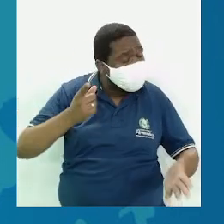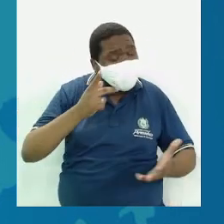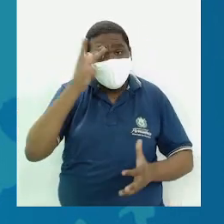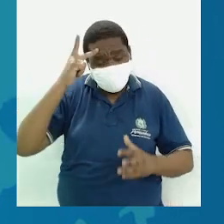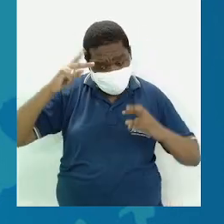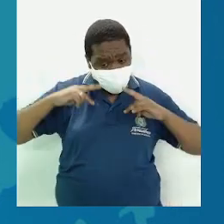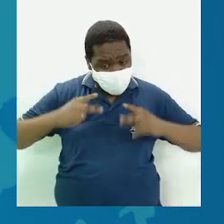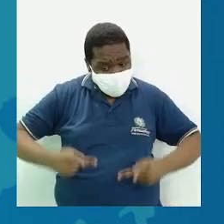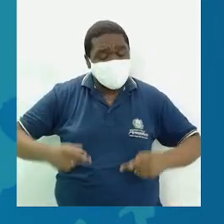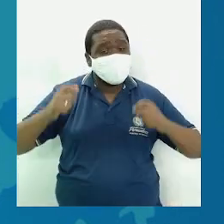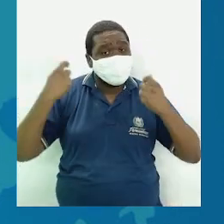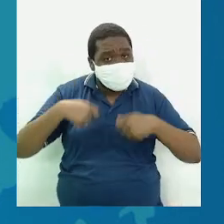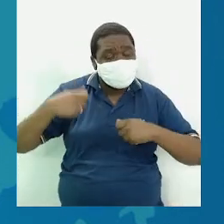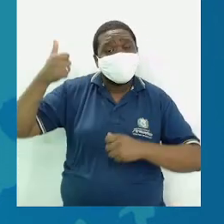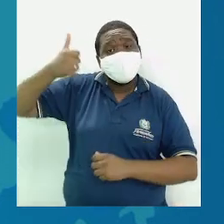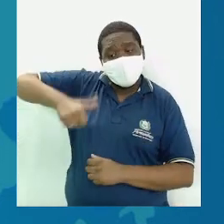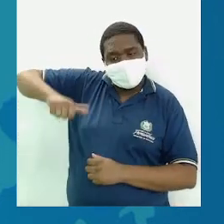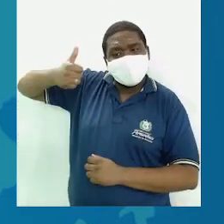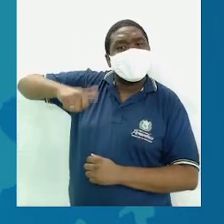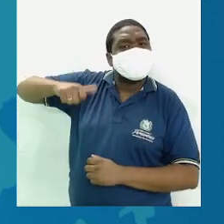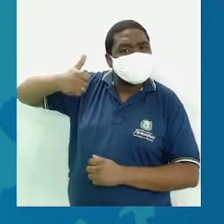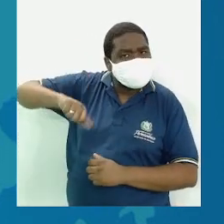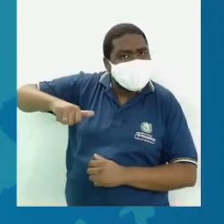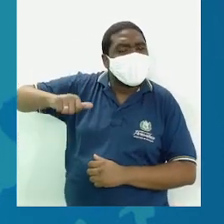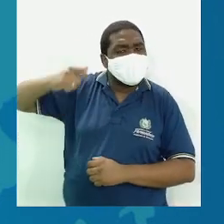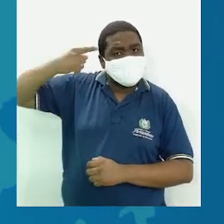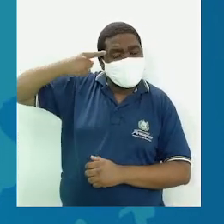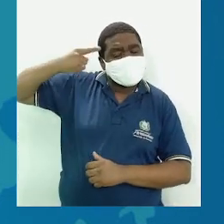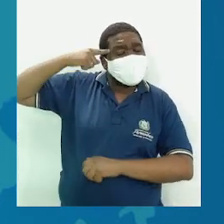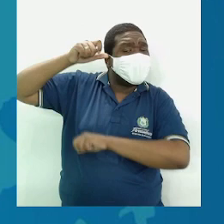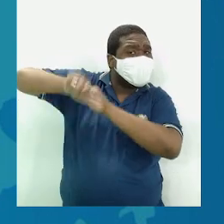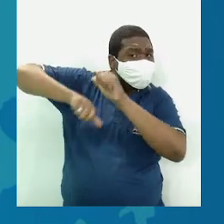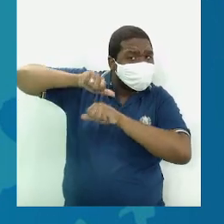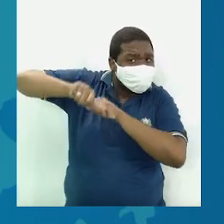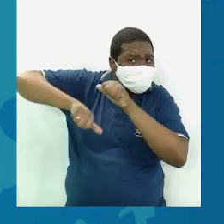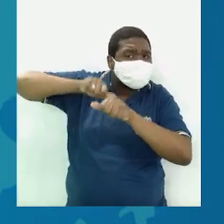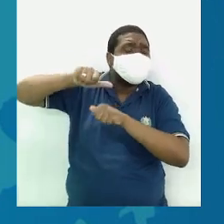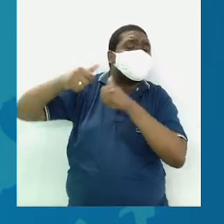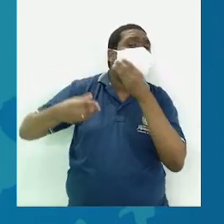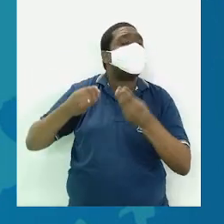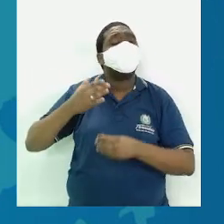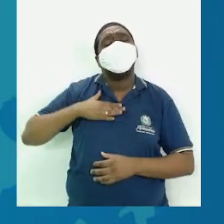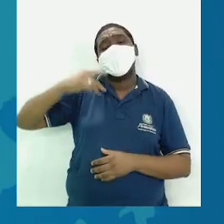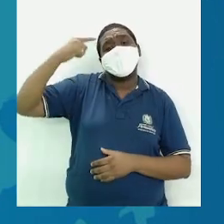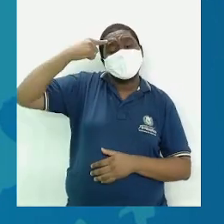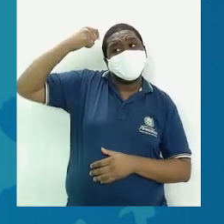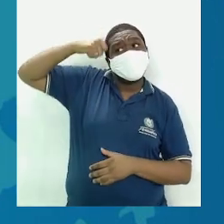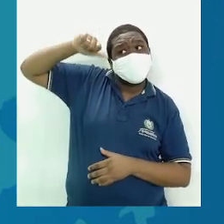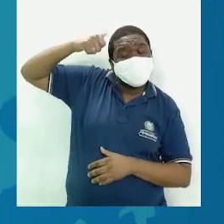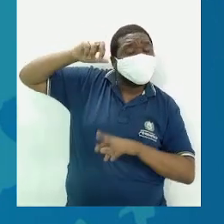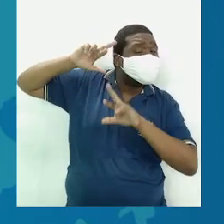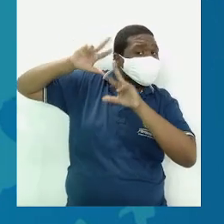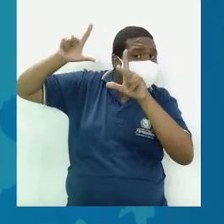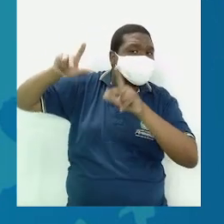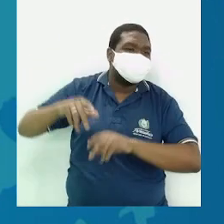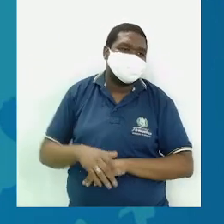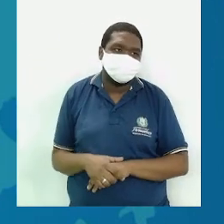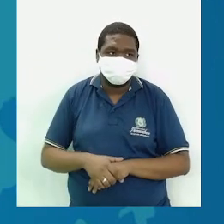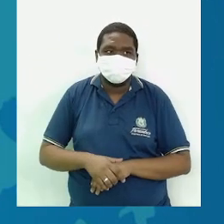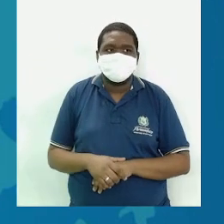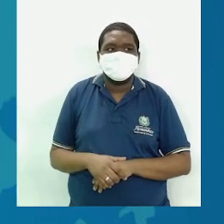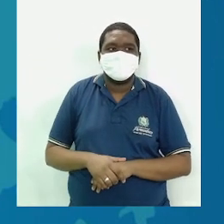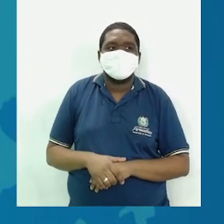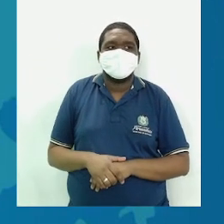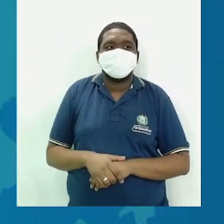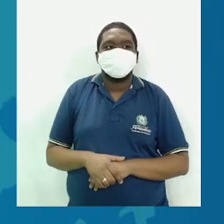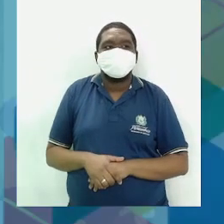deve analisar e modificar também sua forma de pensar a respeito de alguma coisa, ok?